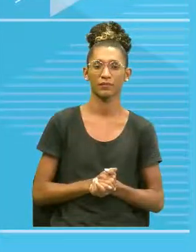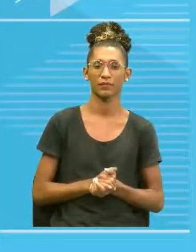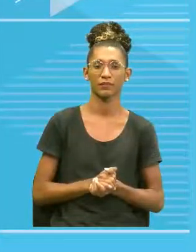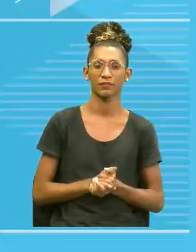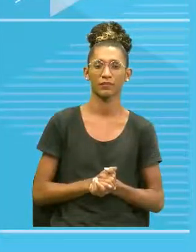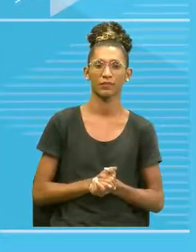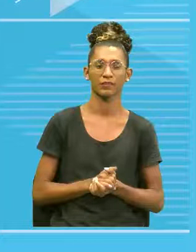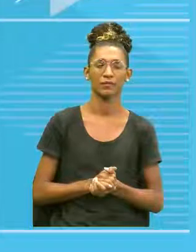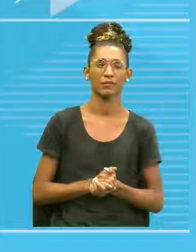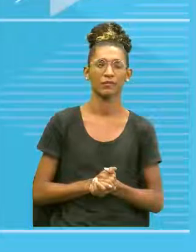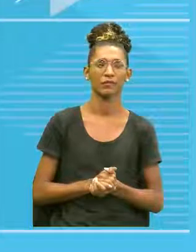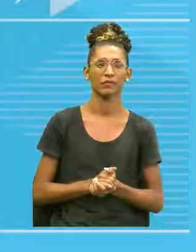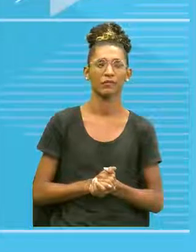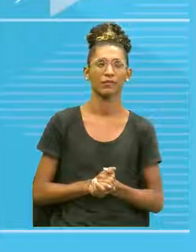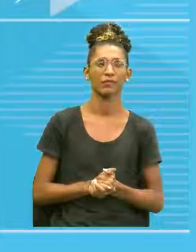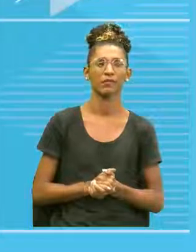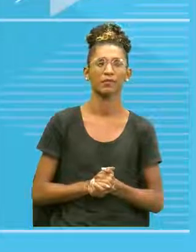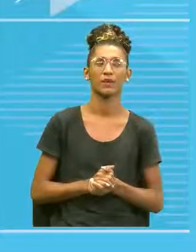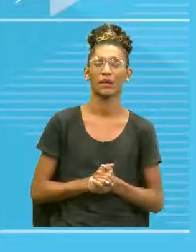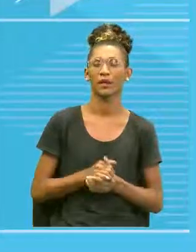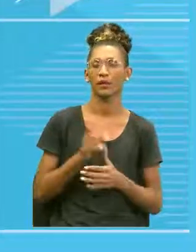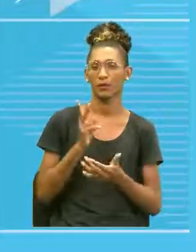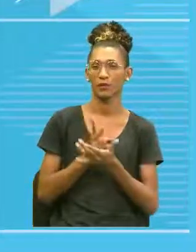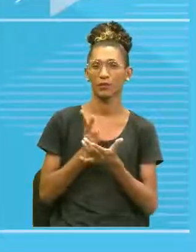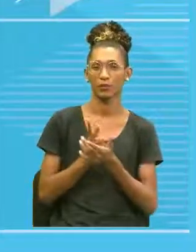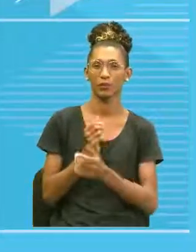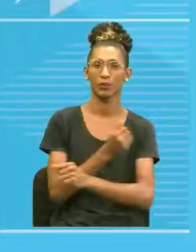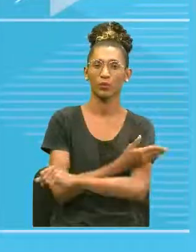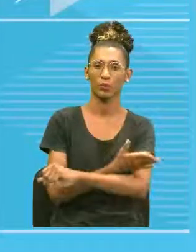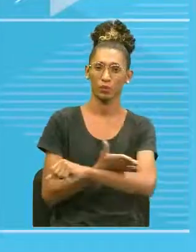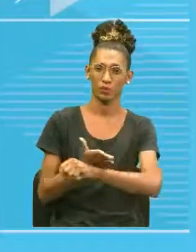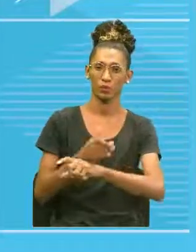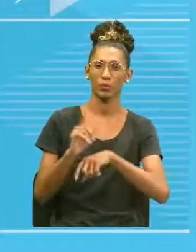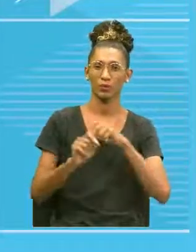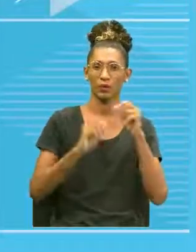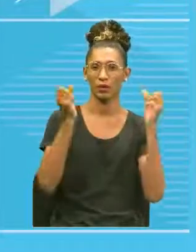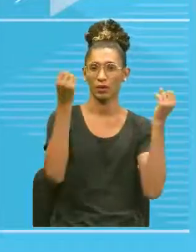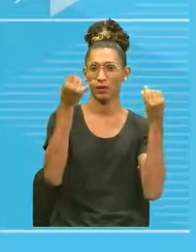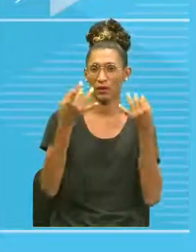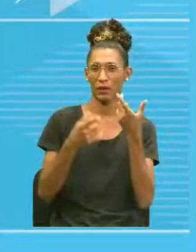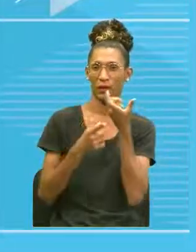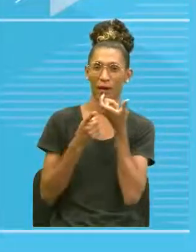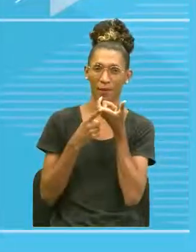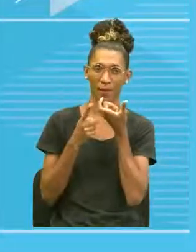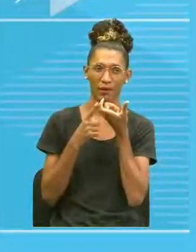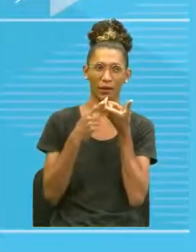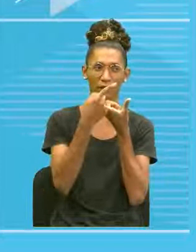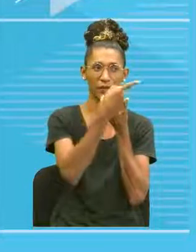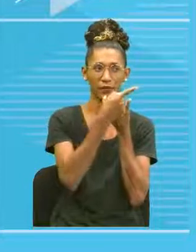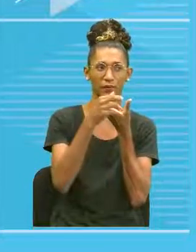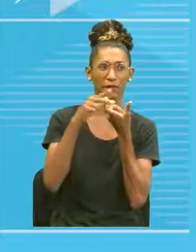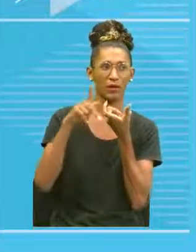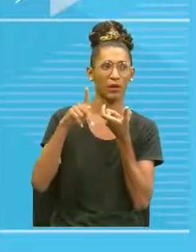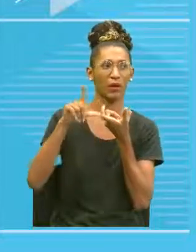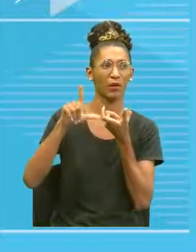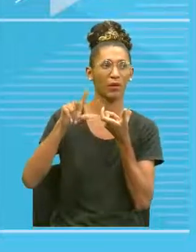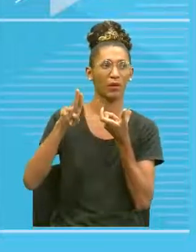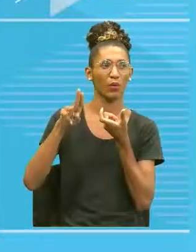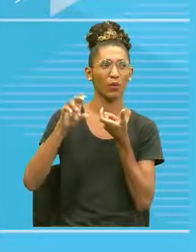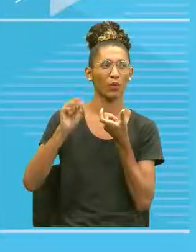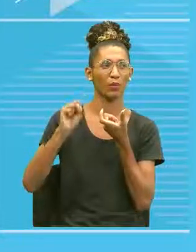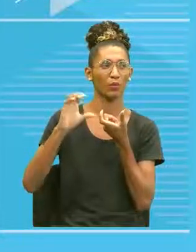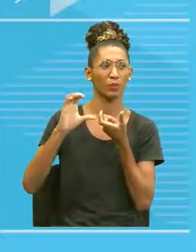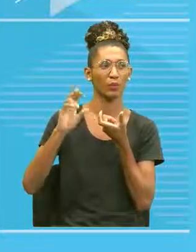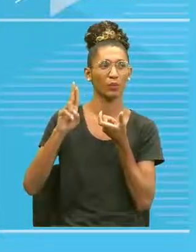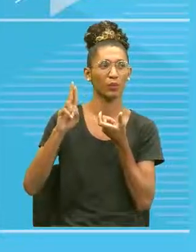pretérito pluscuamperfecto eu costumo brincar e dizer que essa palavra Plus com perfeito parece o nome de